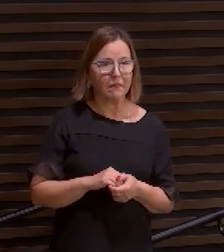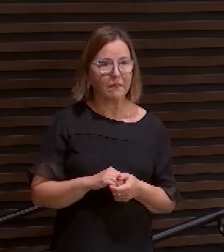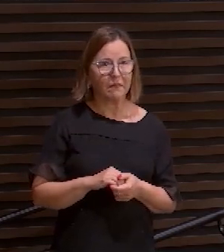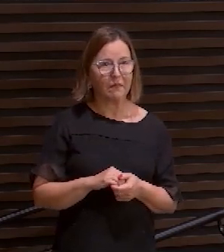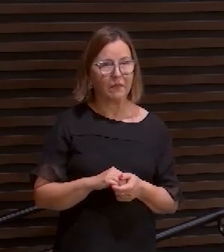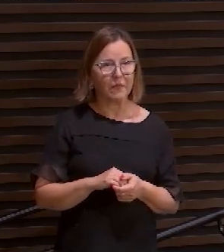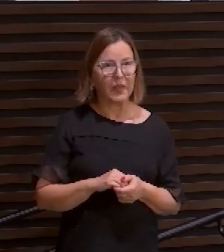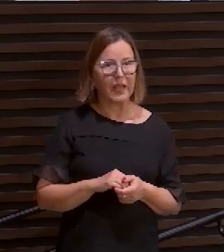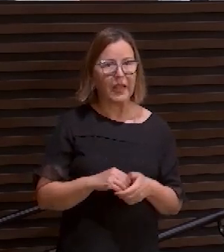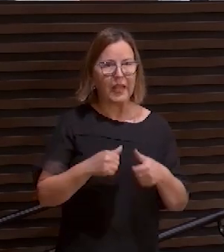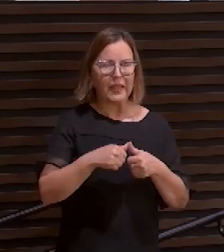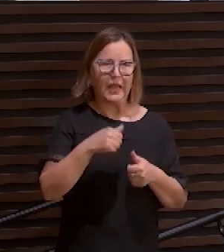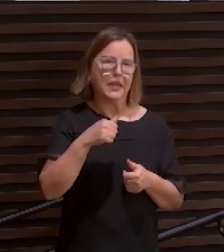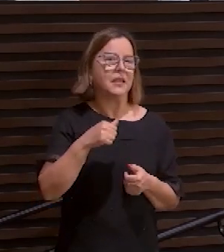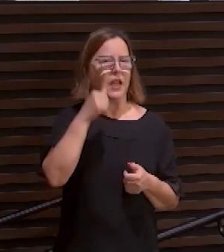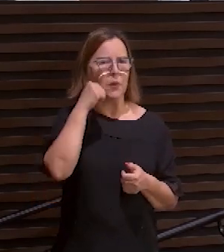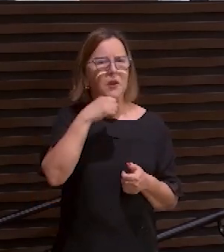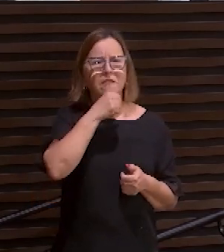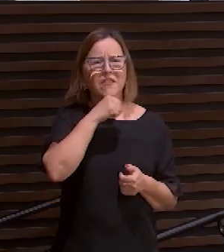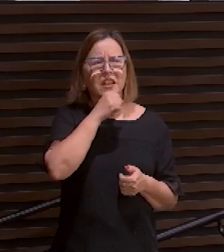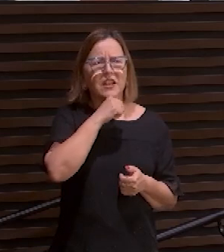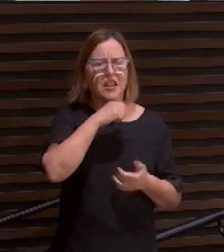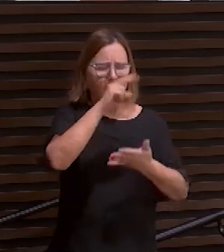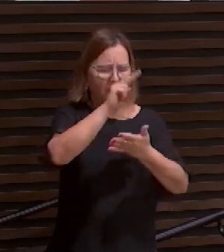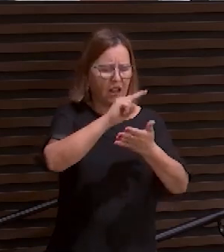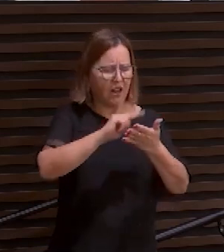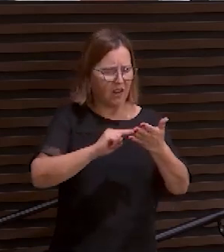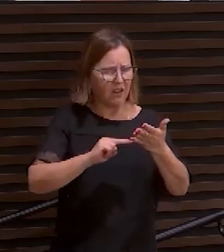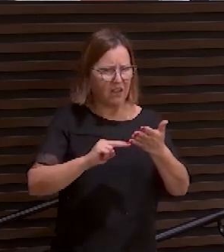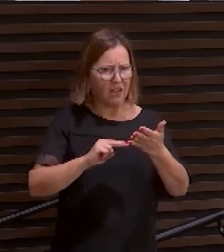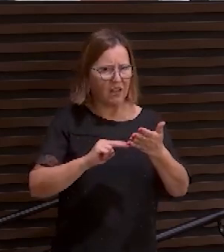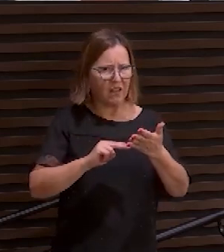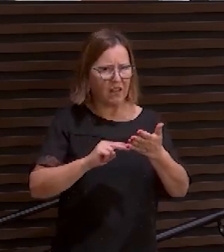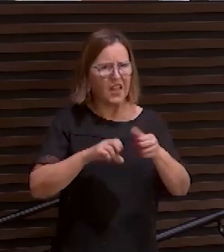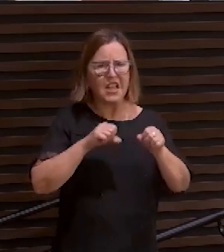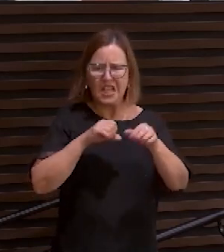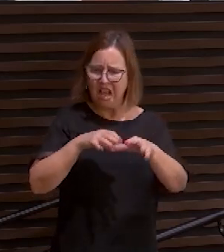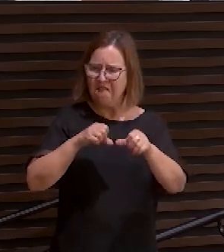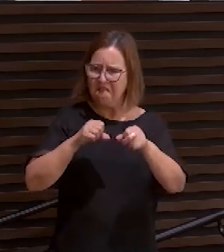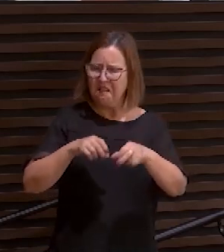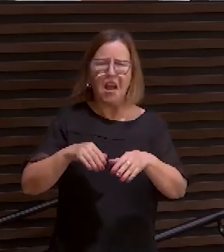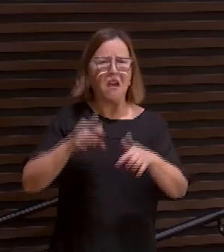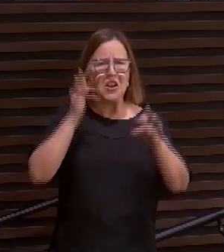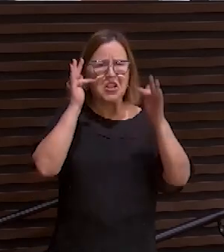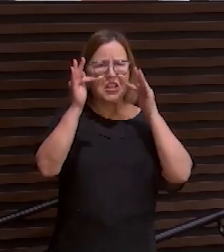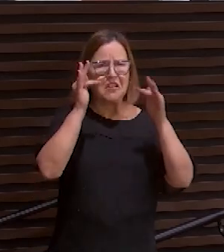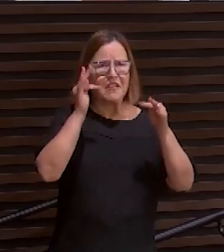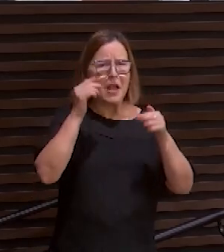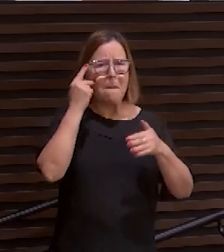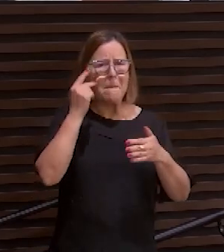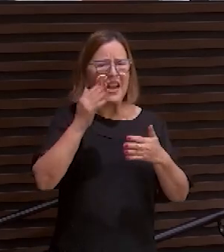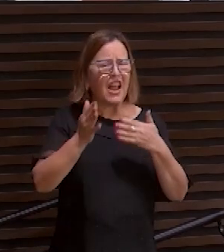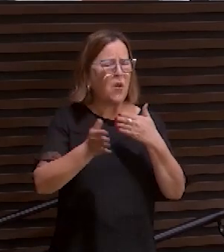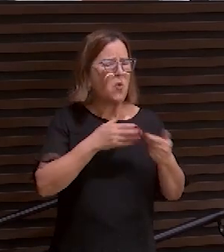E ela lia e dava aula de teologia para qualquer um de nós.